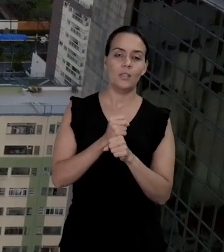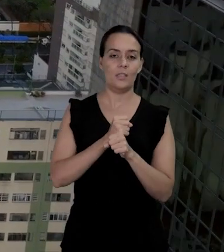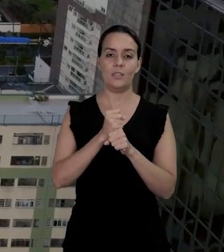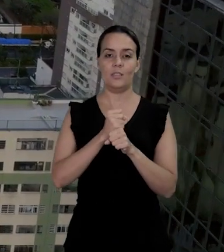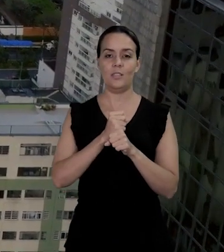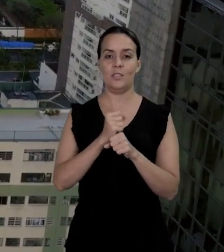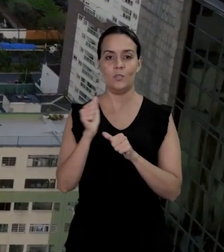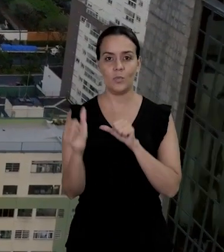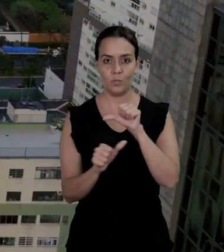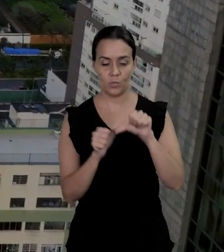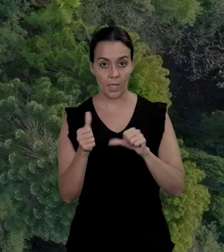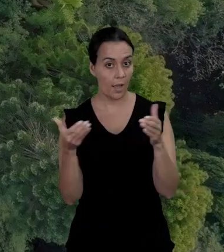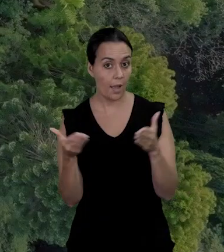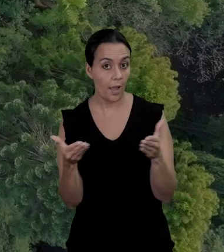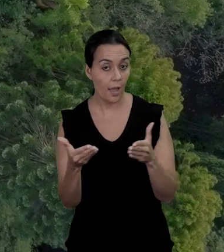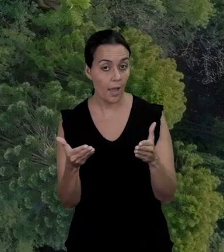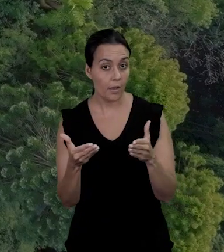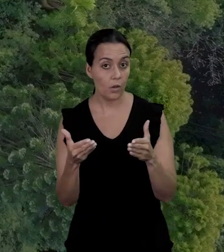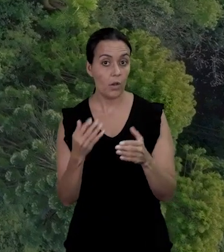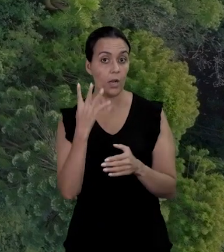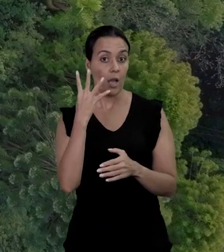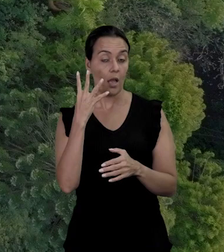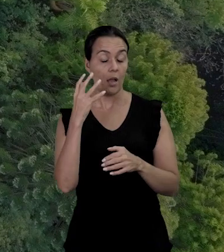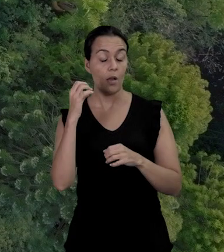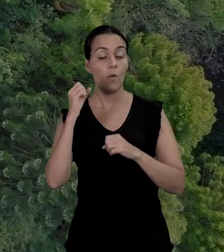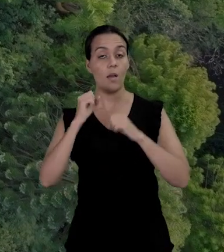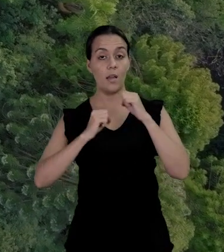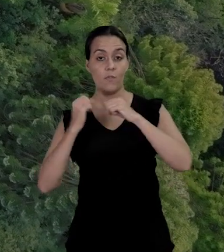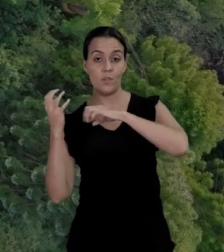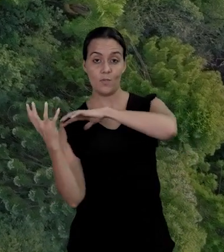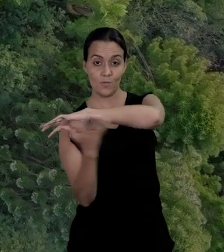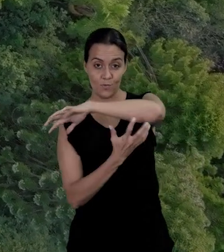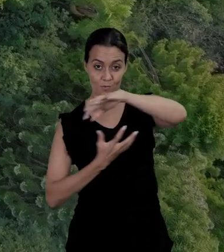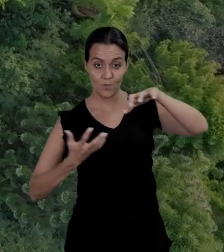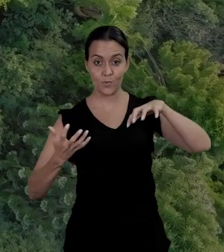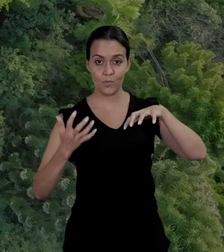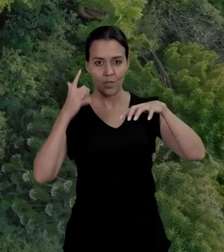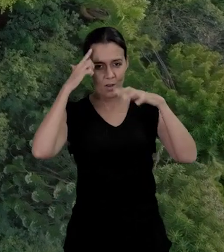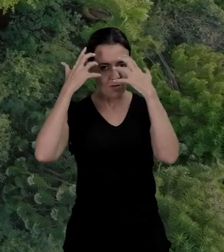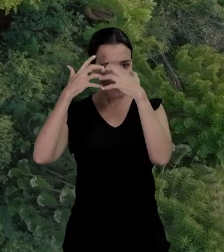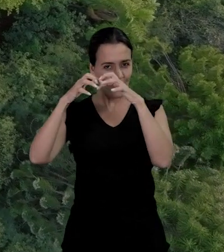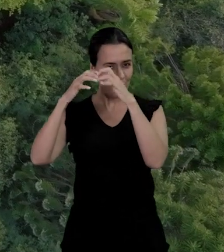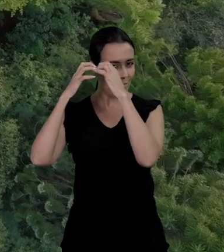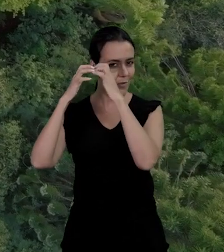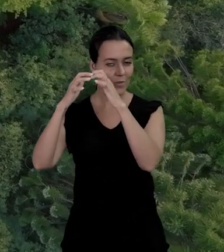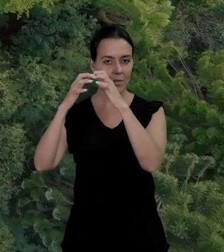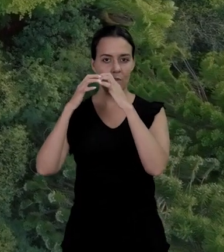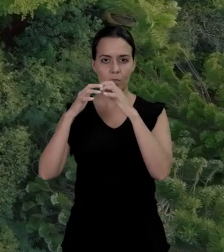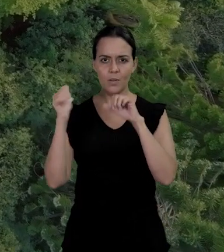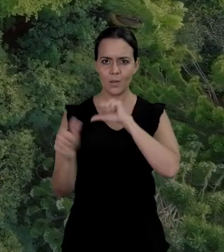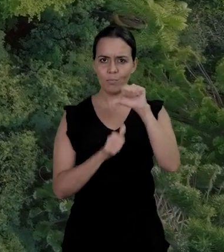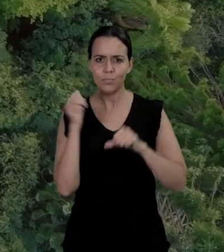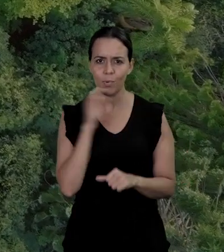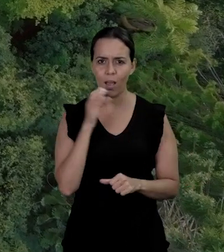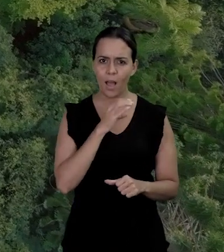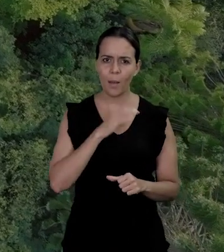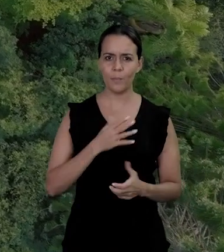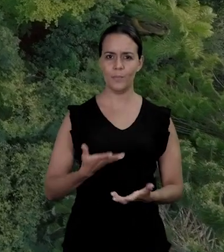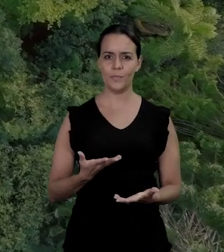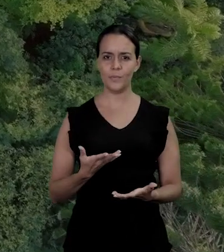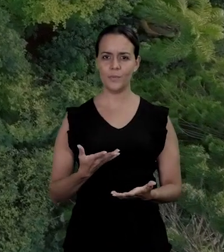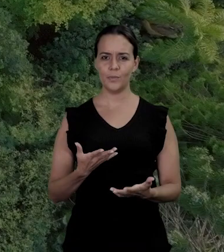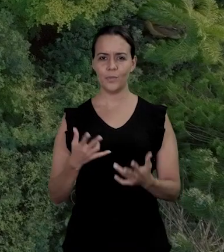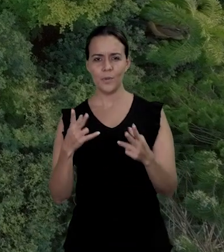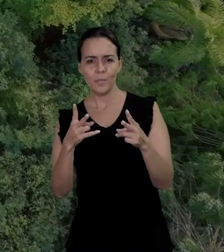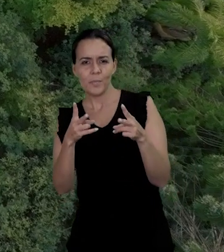século, as mudanças são constantes. Para a gente sentir que, como isso é muito recente, no século XX, se você pegar os